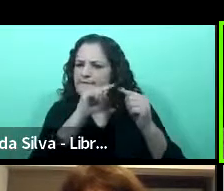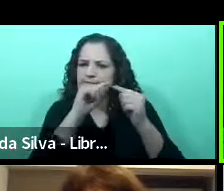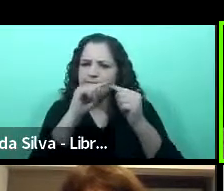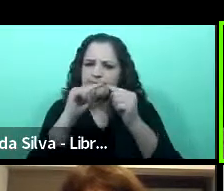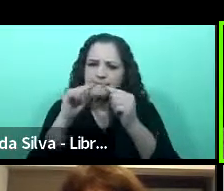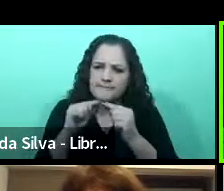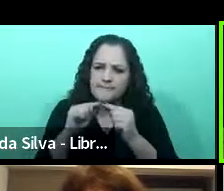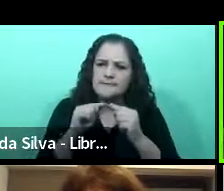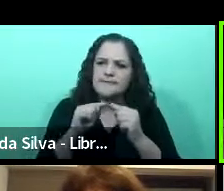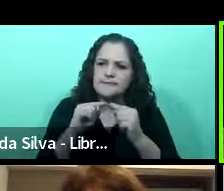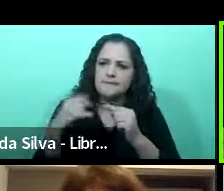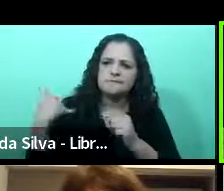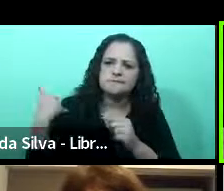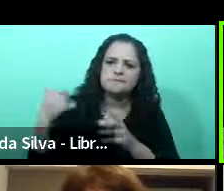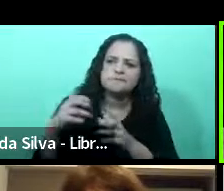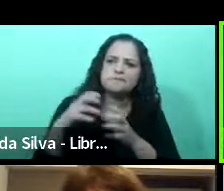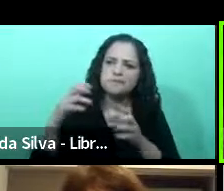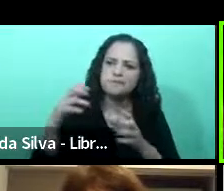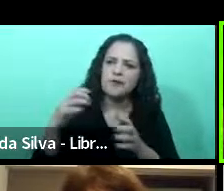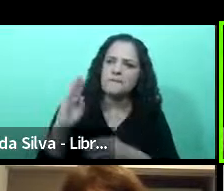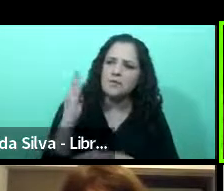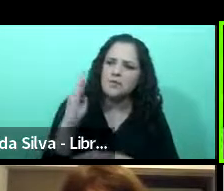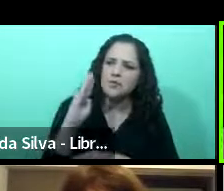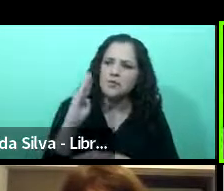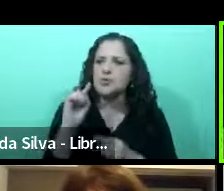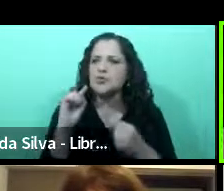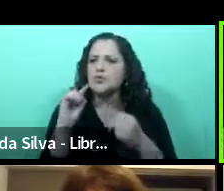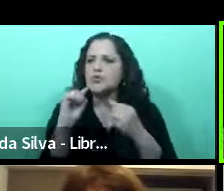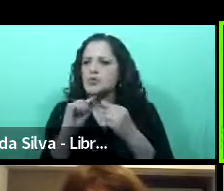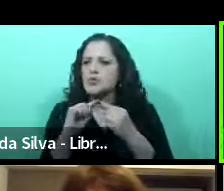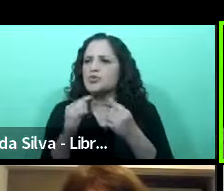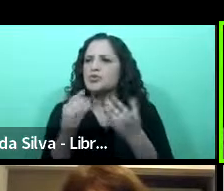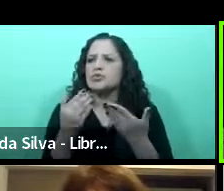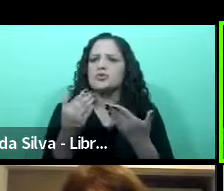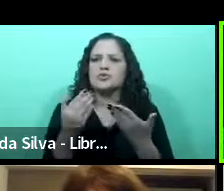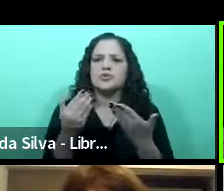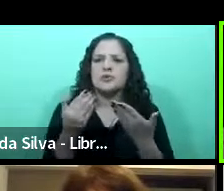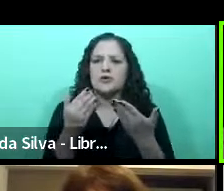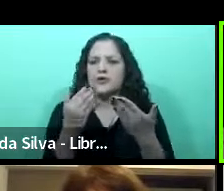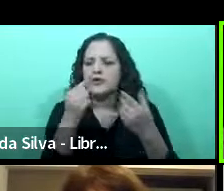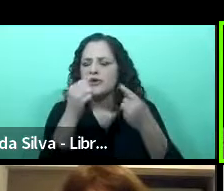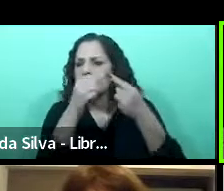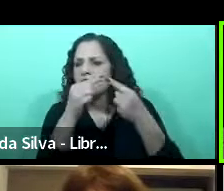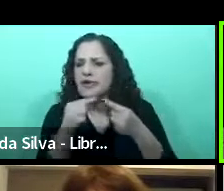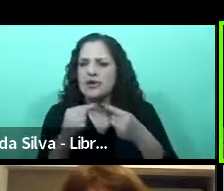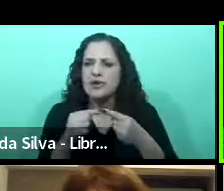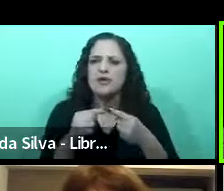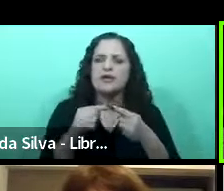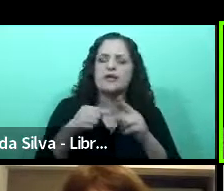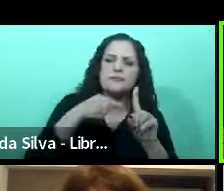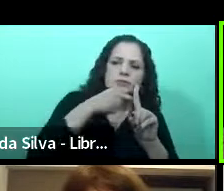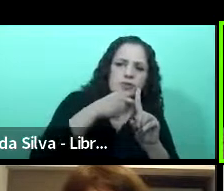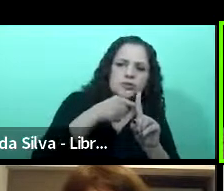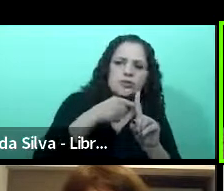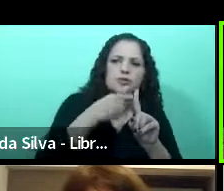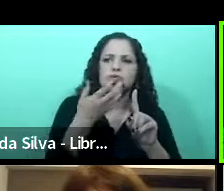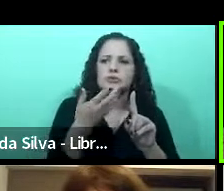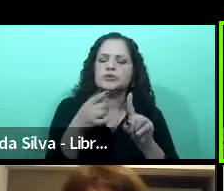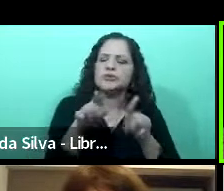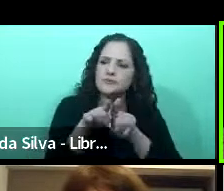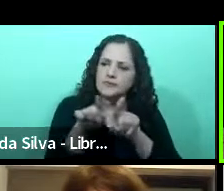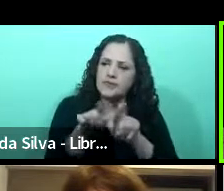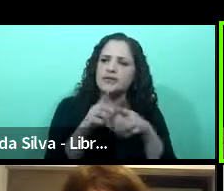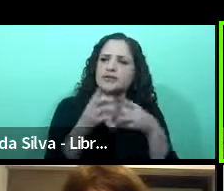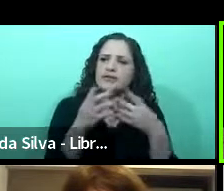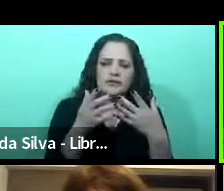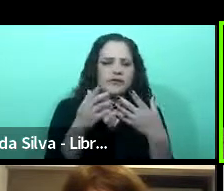e que biologicamente podem ter alguma relação com perdas, mas você elencar os pontos também que são positivos, né? E